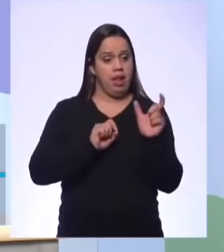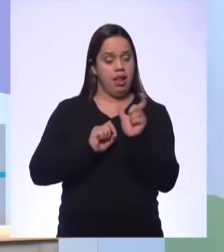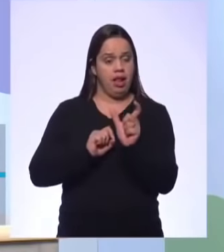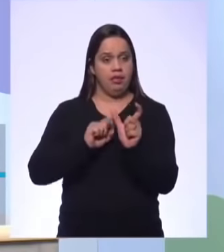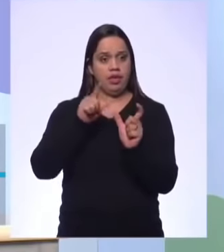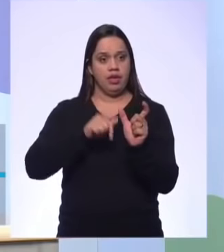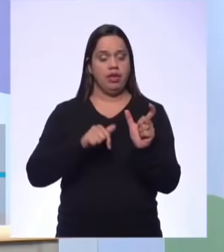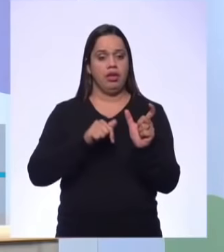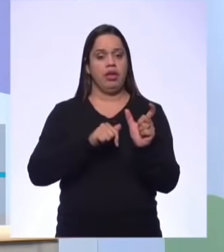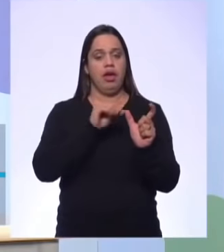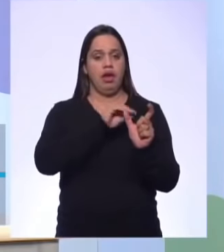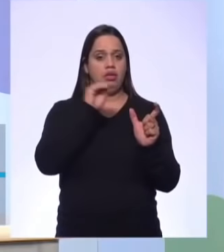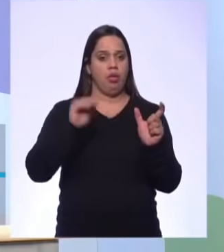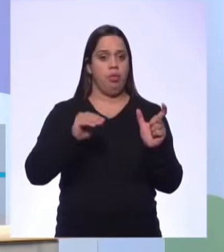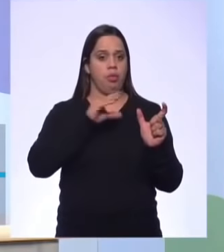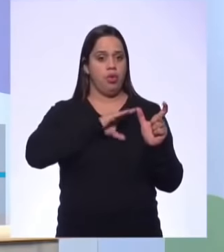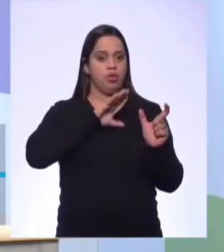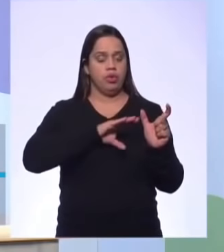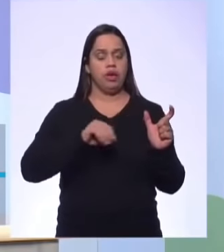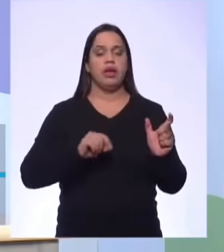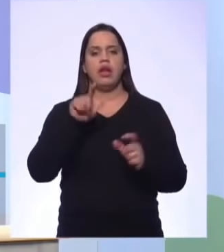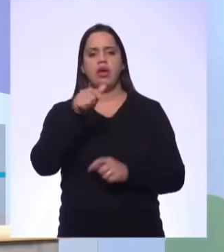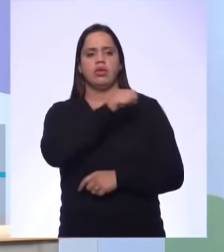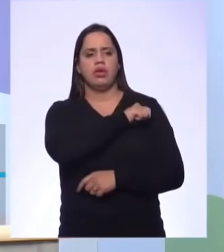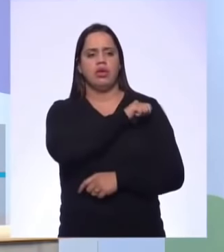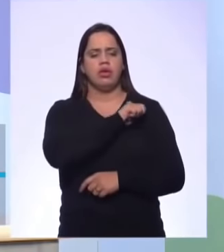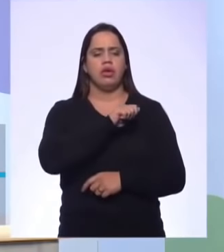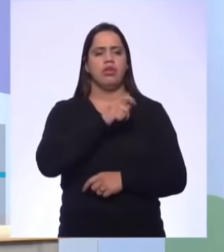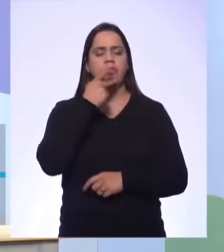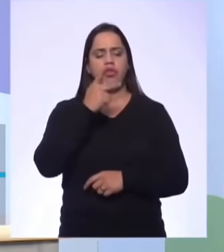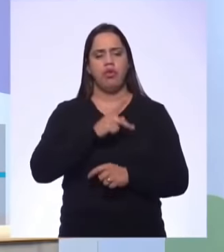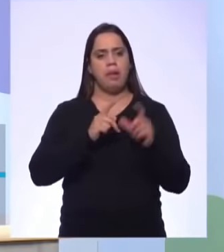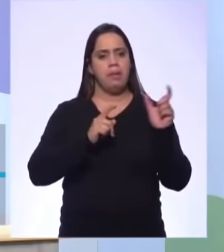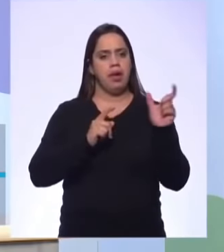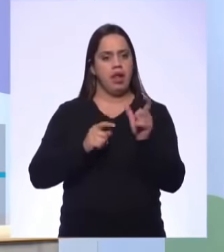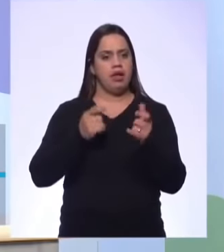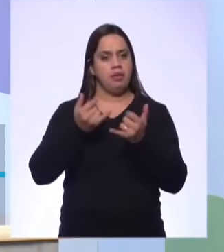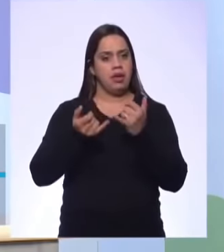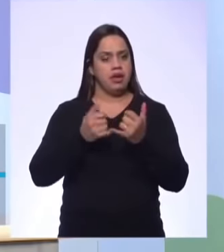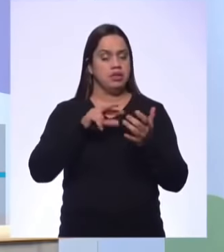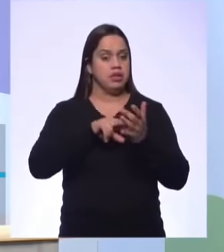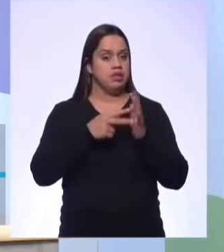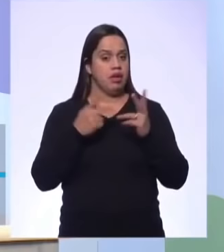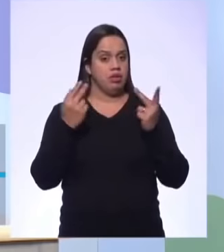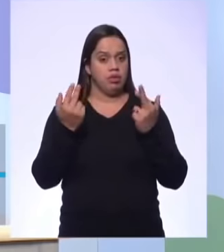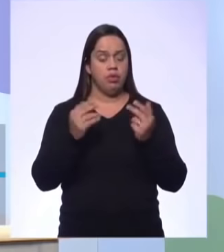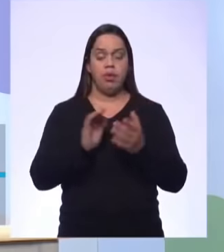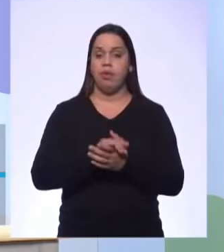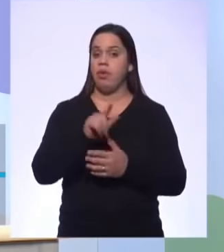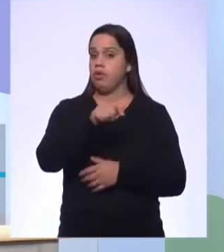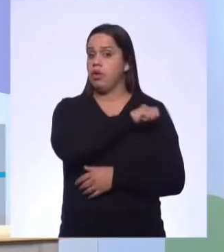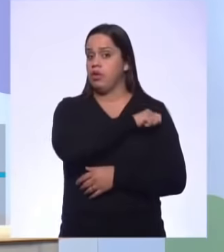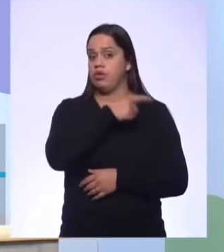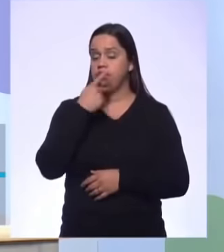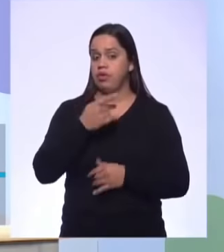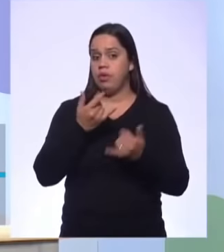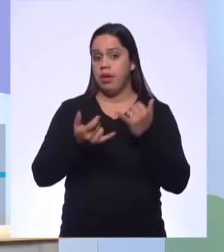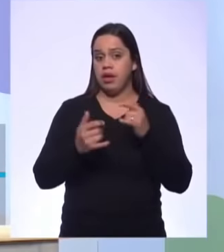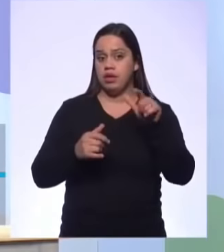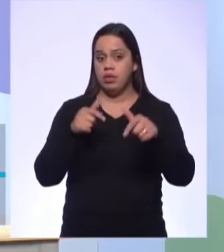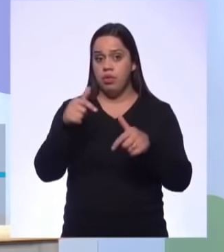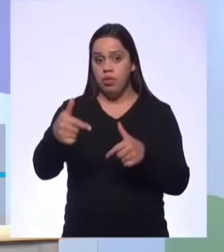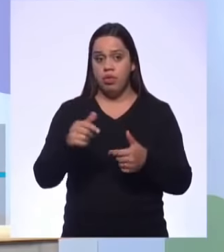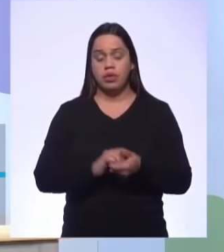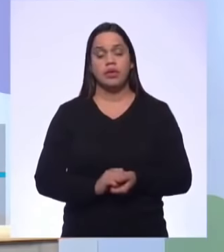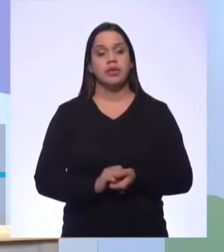português. A Jiang disse, são palavras parecidas com o mesmo significado. A Isabelle, são palavras parecidas com outras.